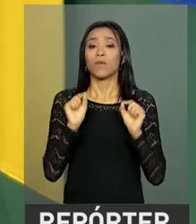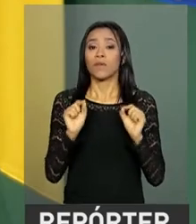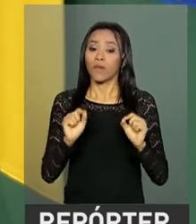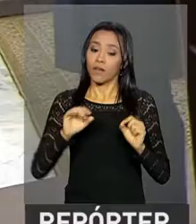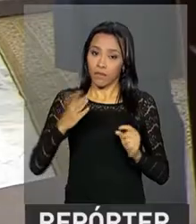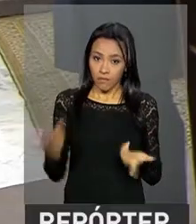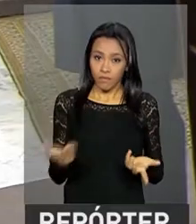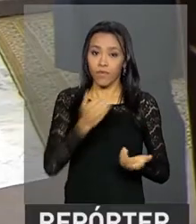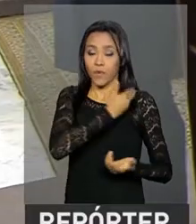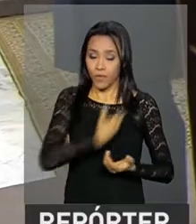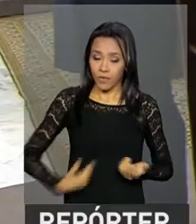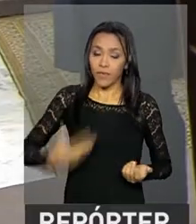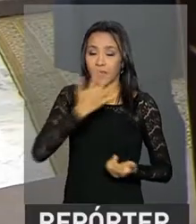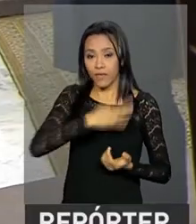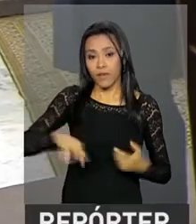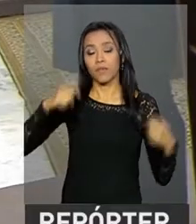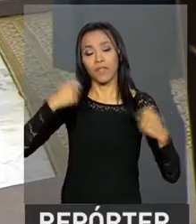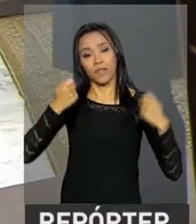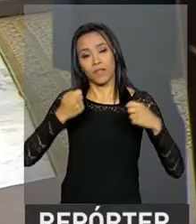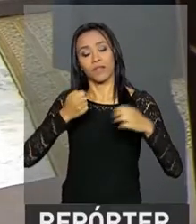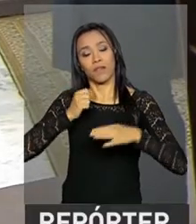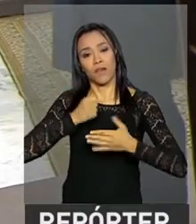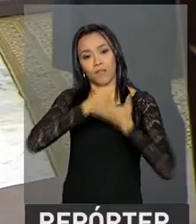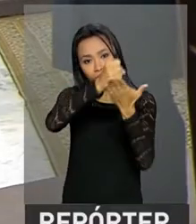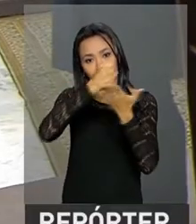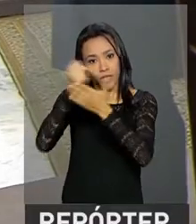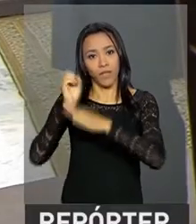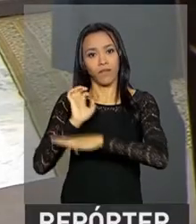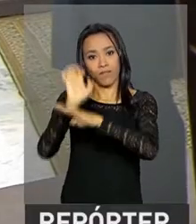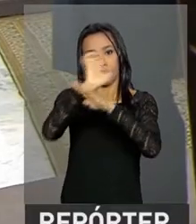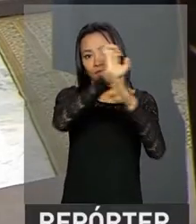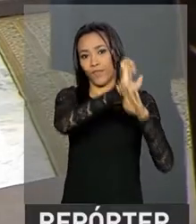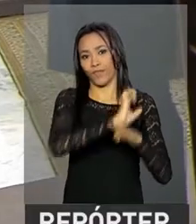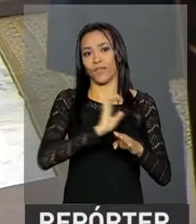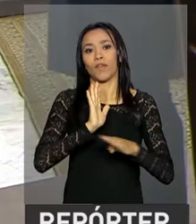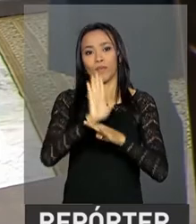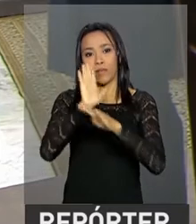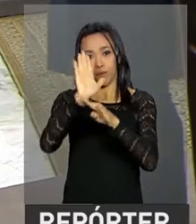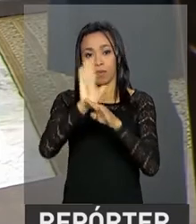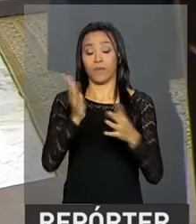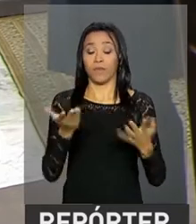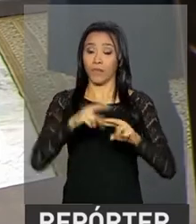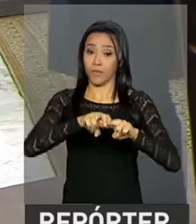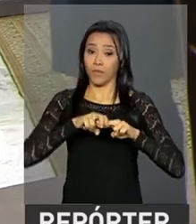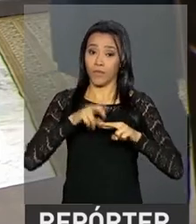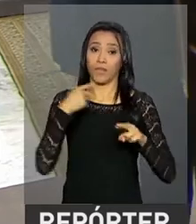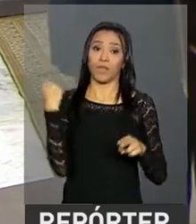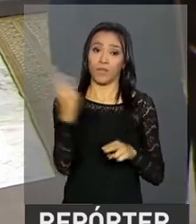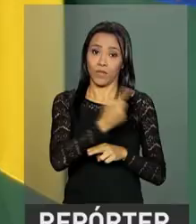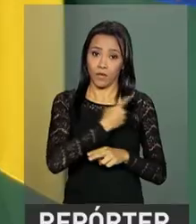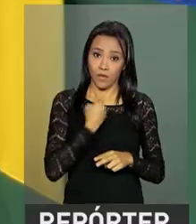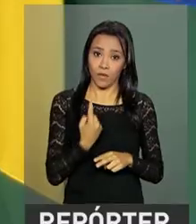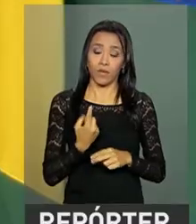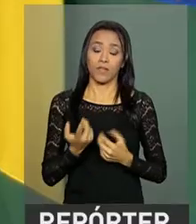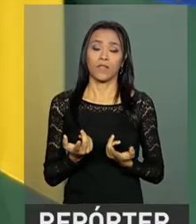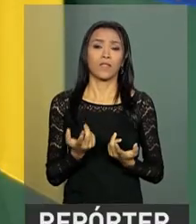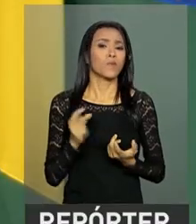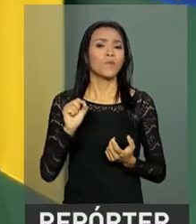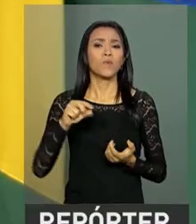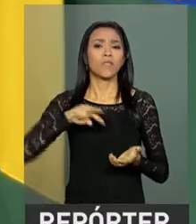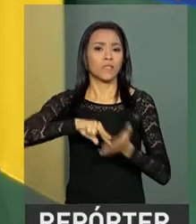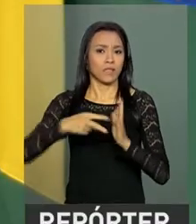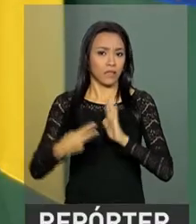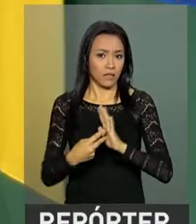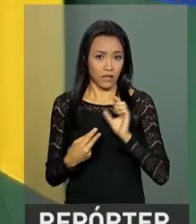que a união federal tem que ingressar nessa matéria e por isso se nós entramos nela o que vai significar